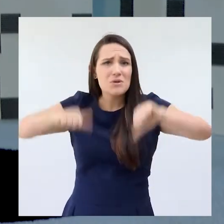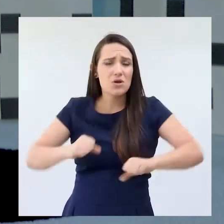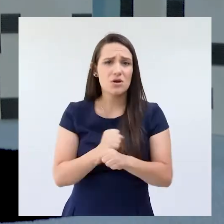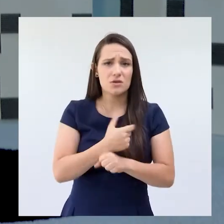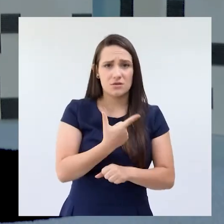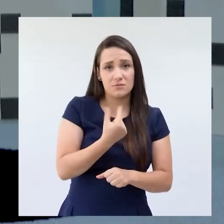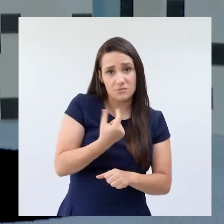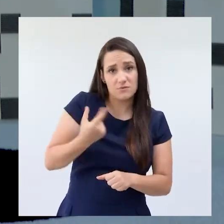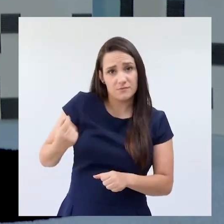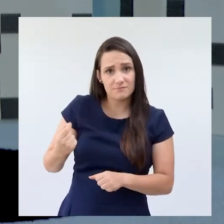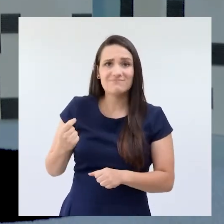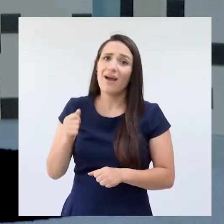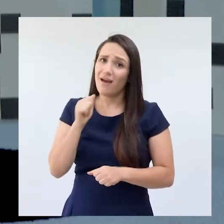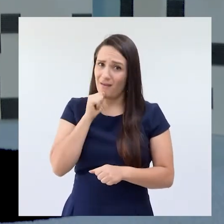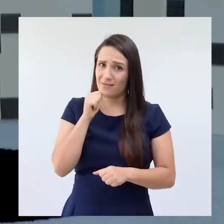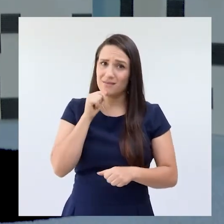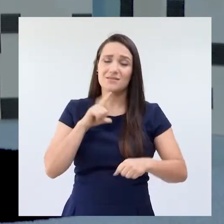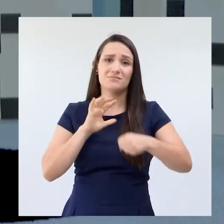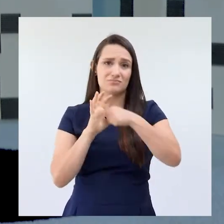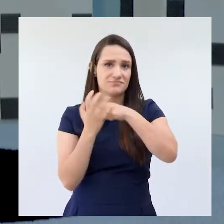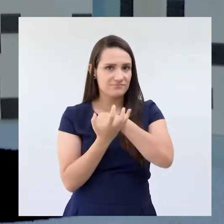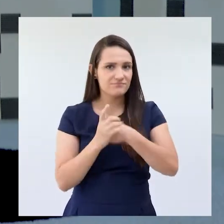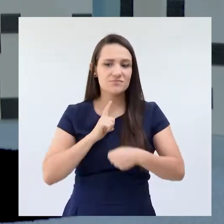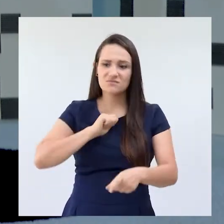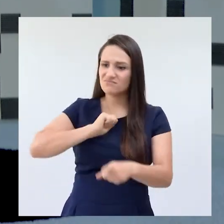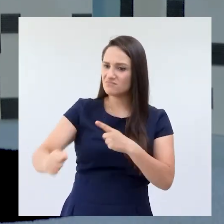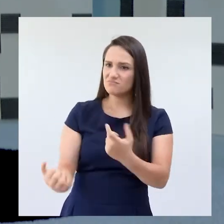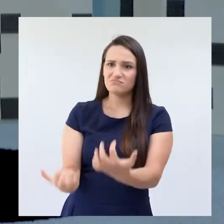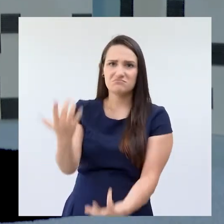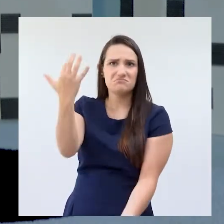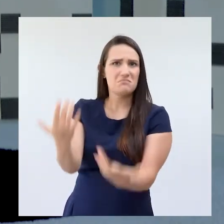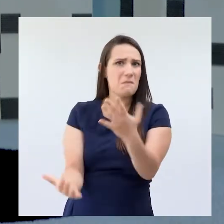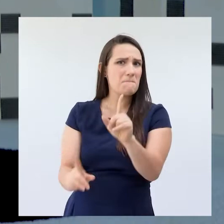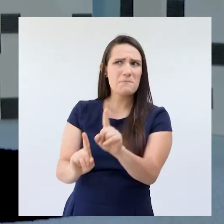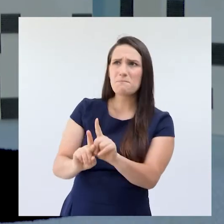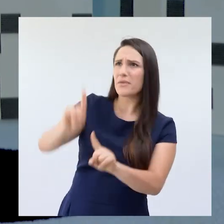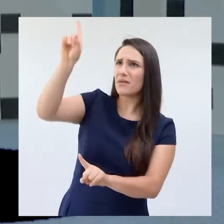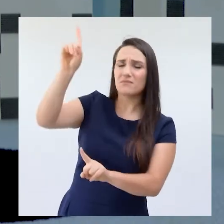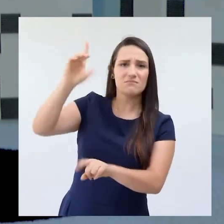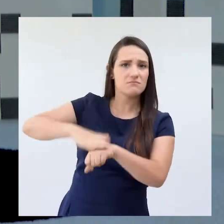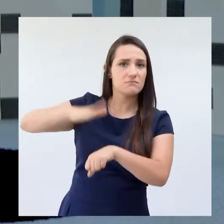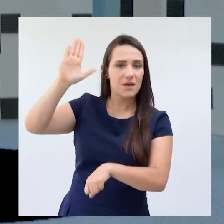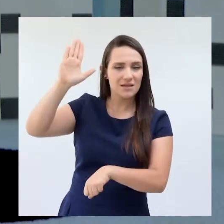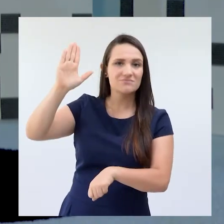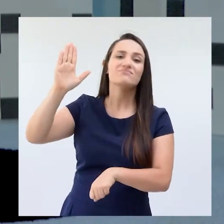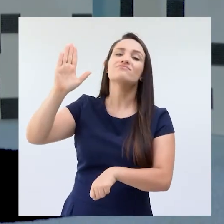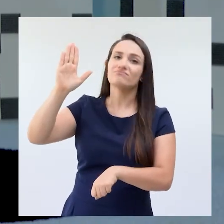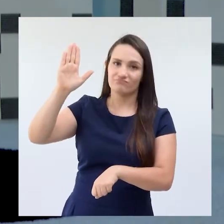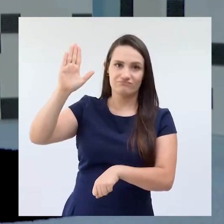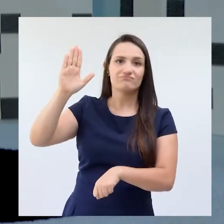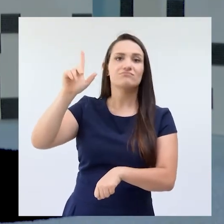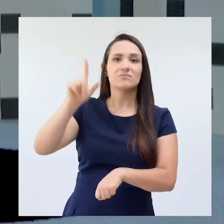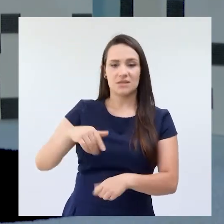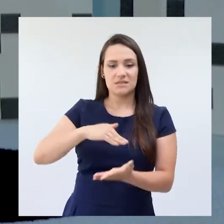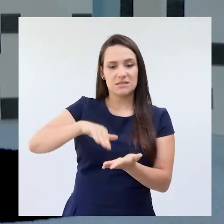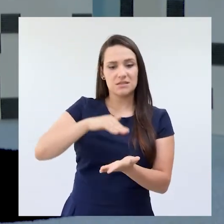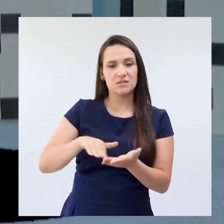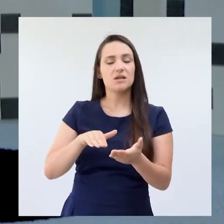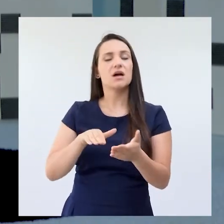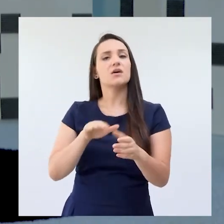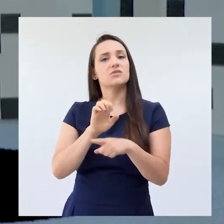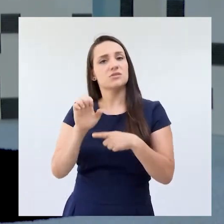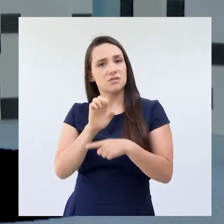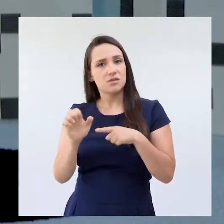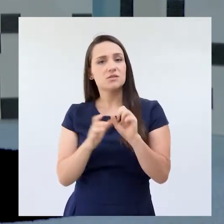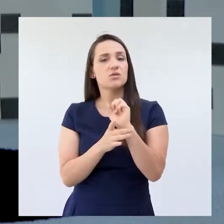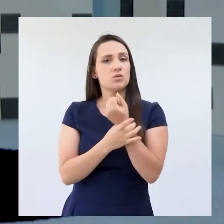tragédia ambiental. Mesmo com a pandemia do Covid-19, a região teve recorde histórico de queimadas. Debateram o assunto